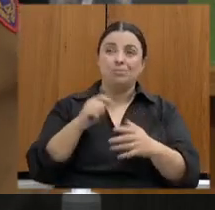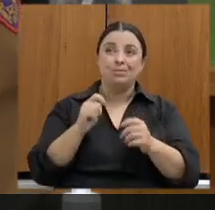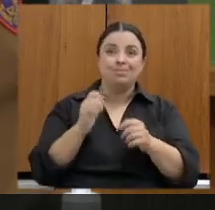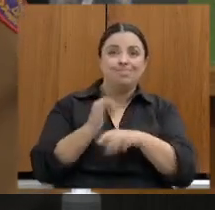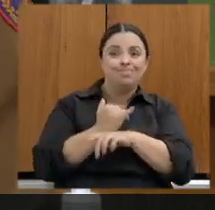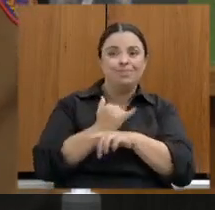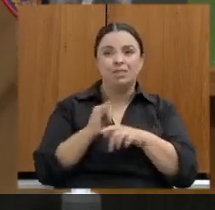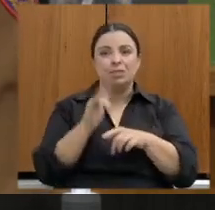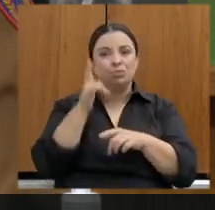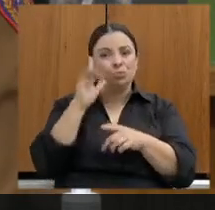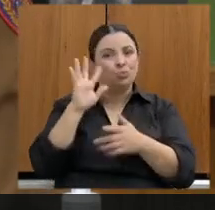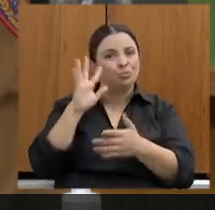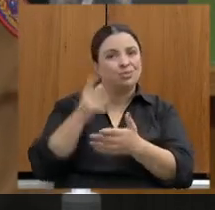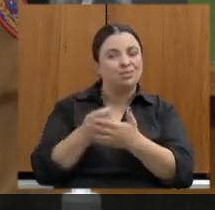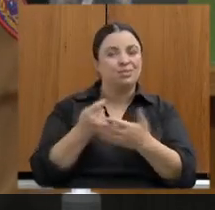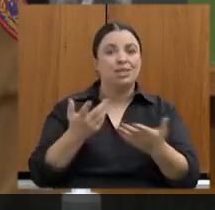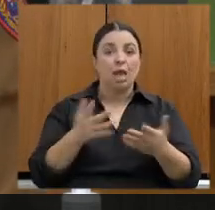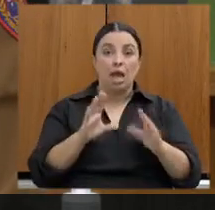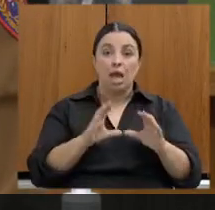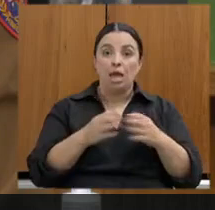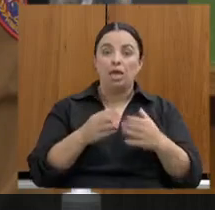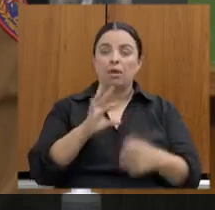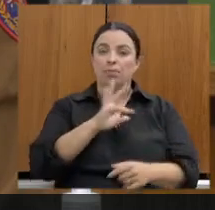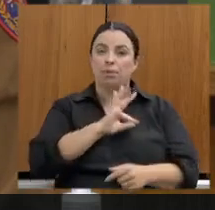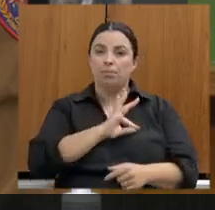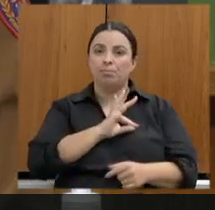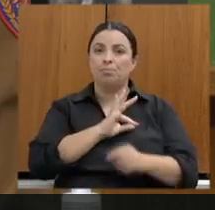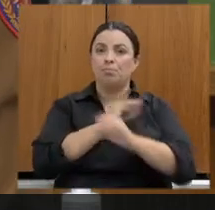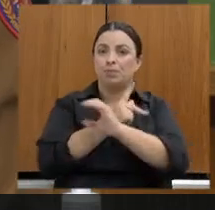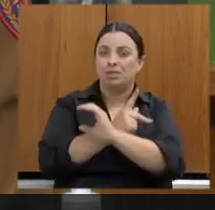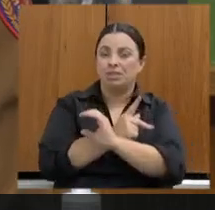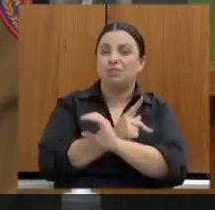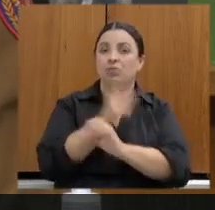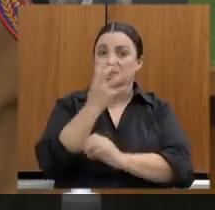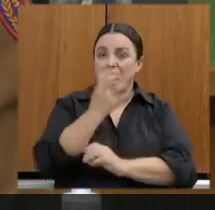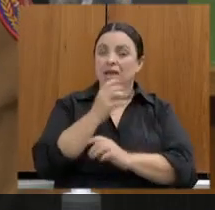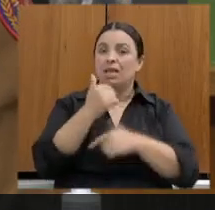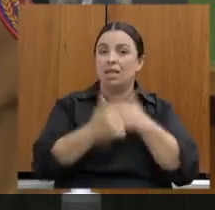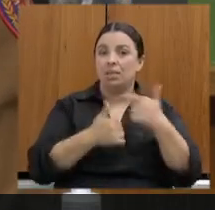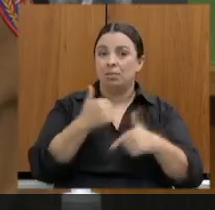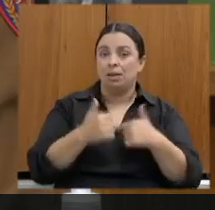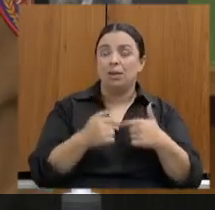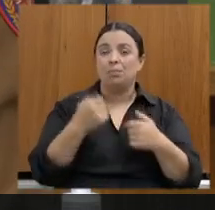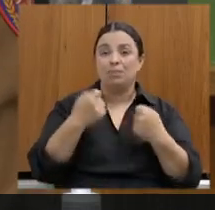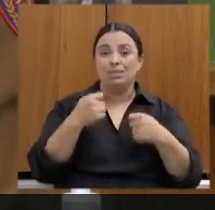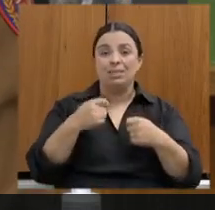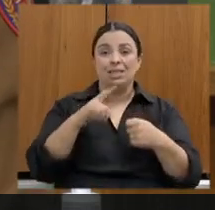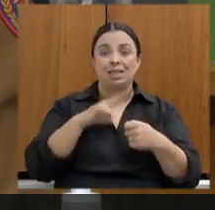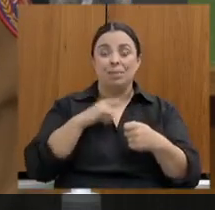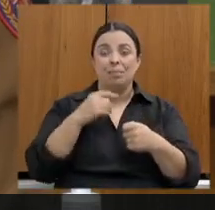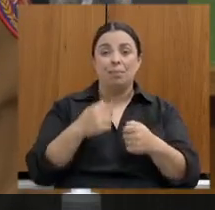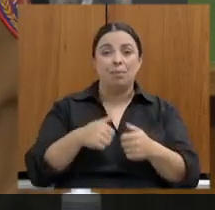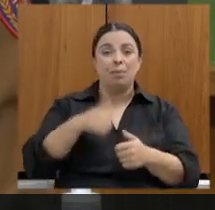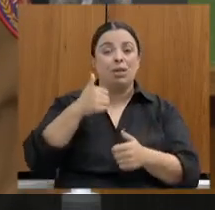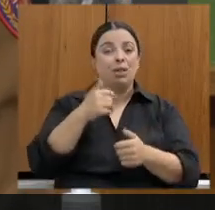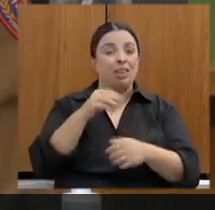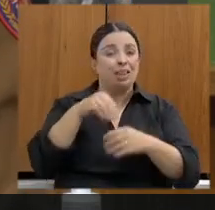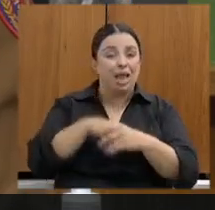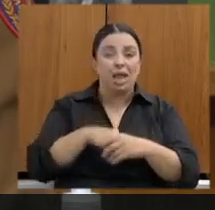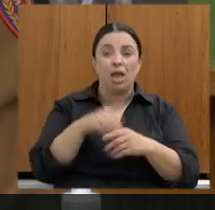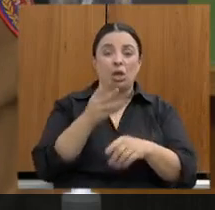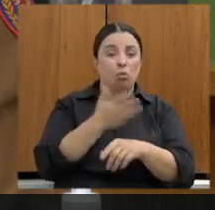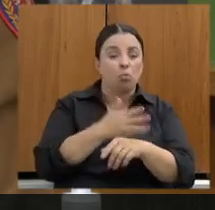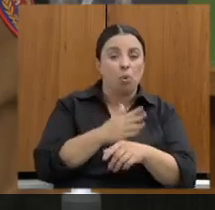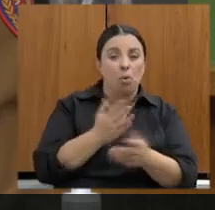a equipe da Polícia Civil muito sério trabalhando tem que fazer um convencimento Interno tem que fazer um detalhamento